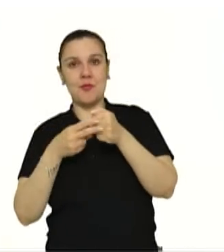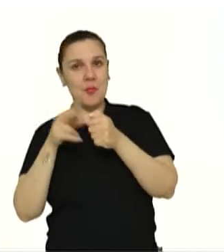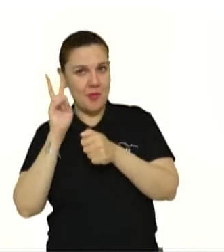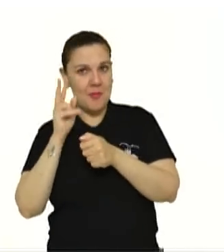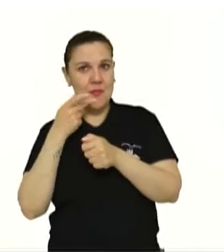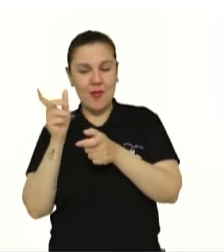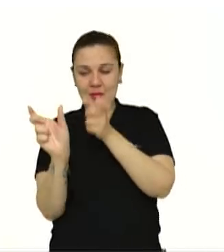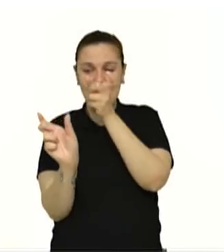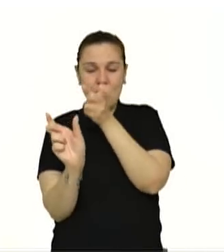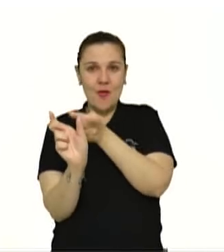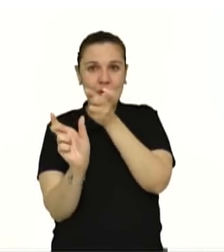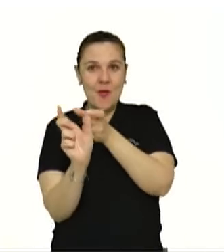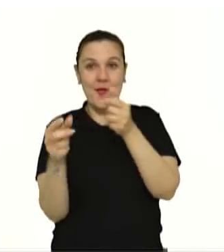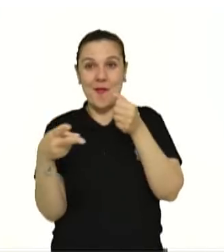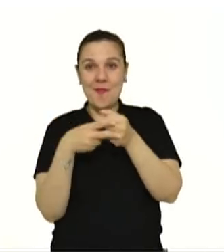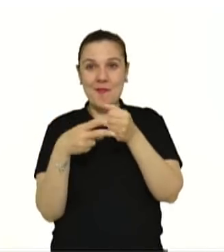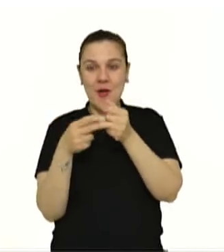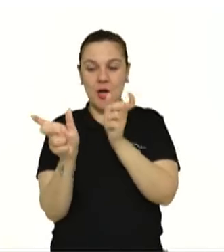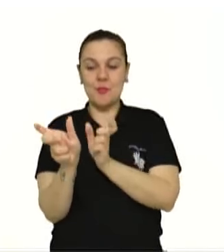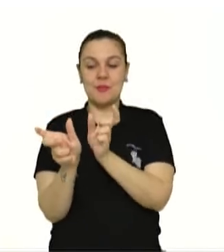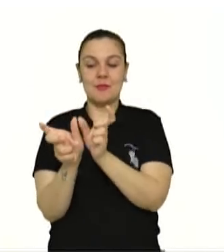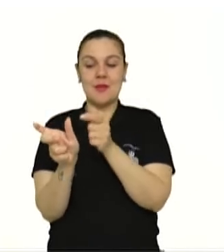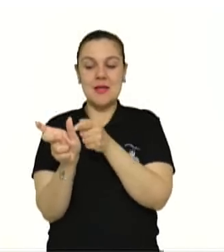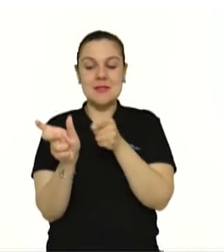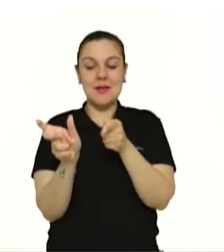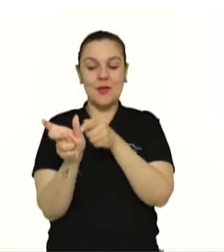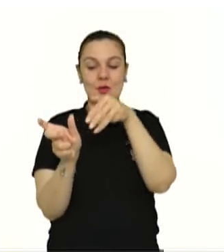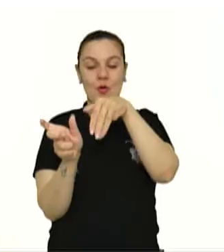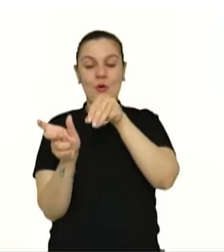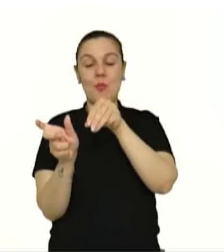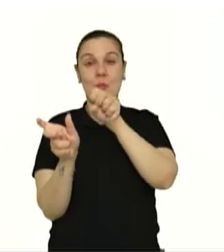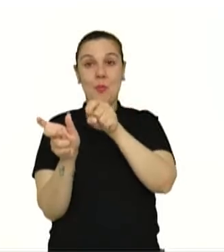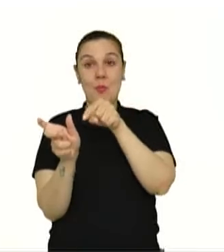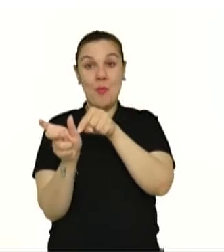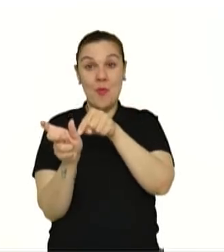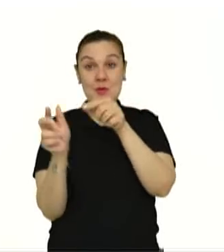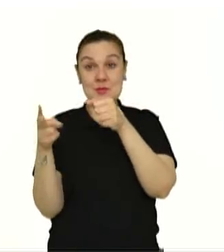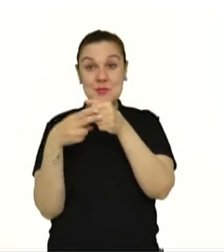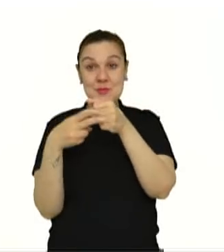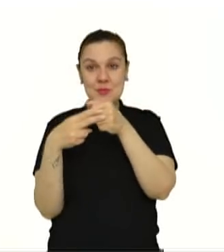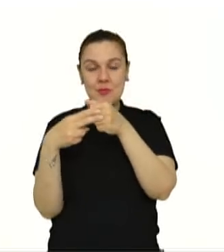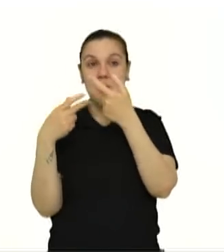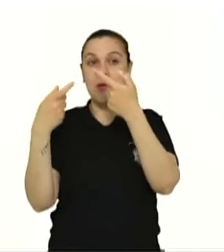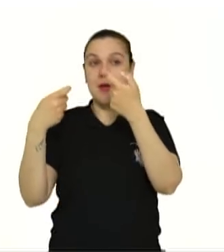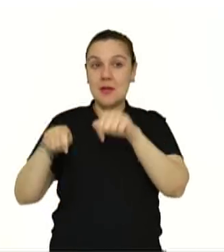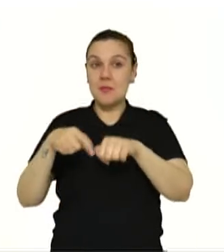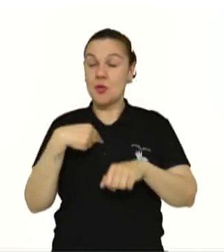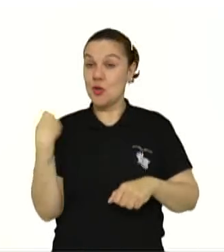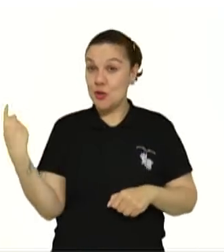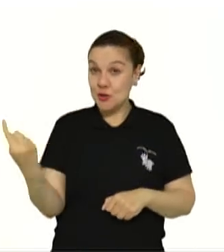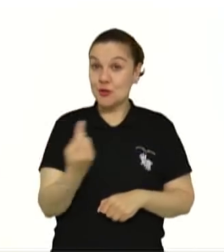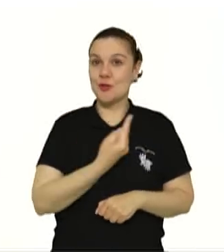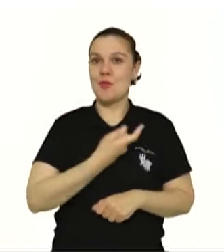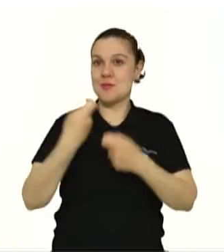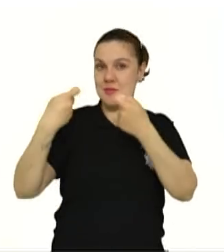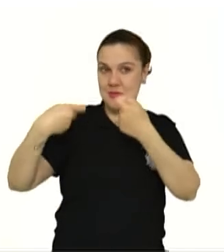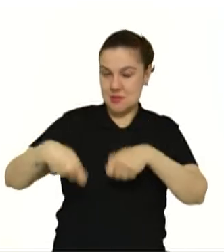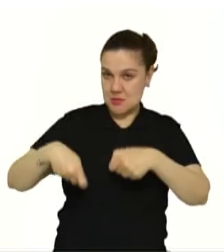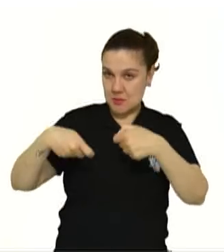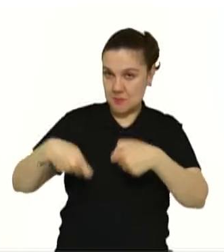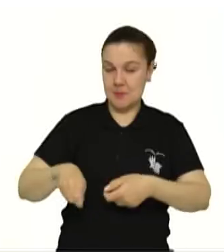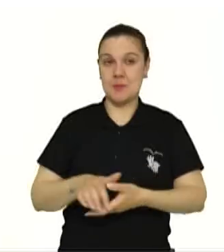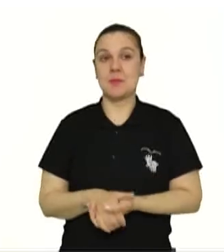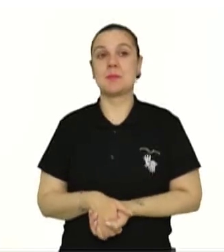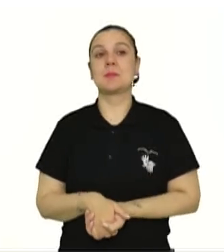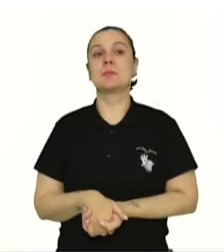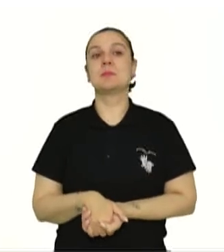falei anteriormente. Olha lá, ó, precisamos, esse finalzinho aqui, ó, mos, ele indica então, ó, portanto, o sujeito